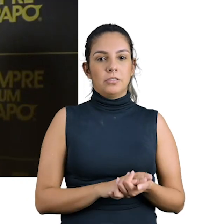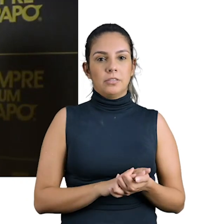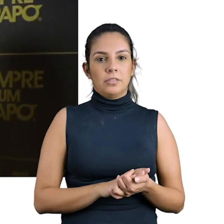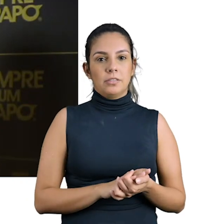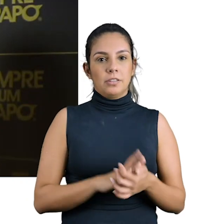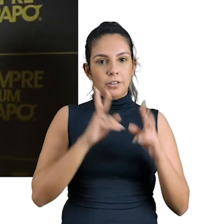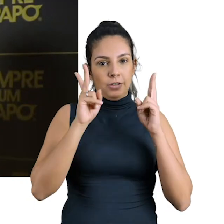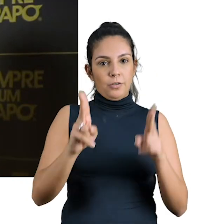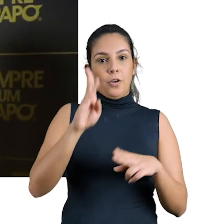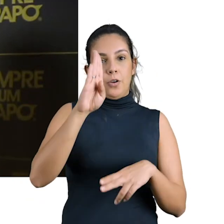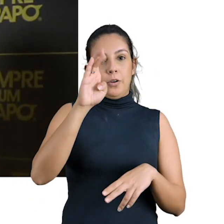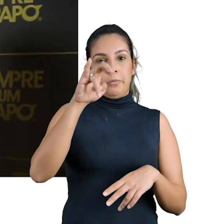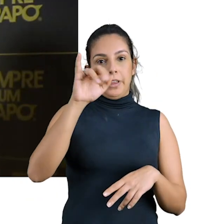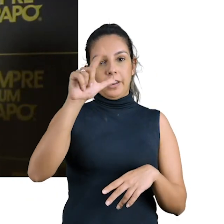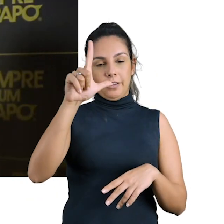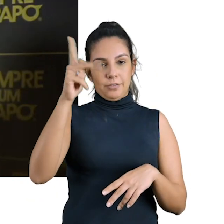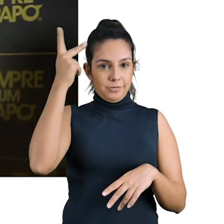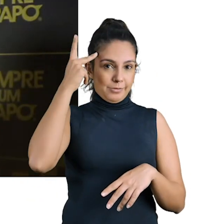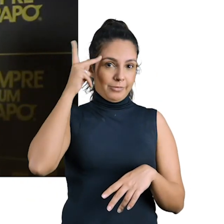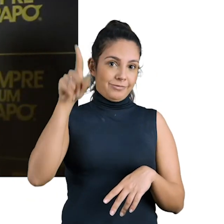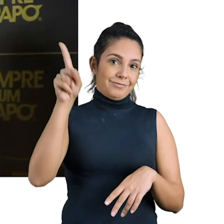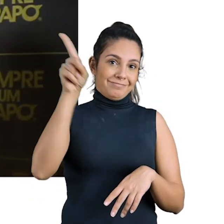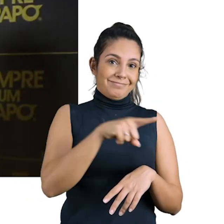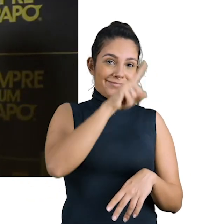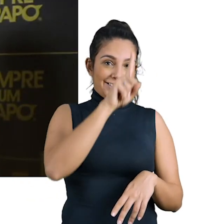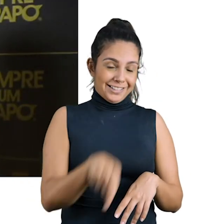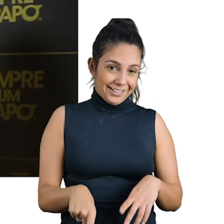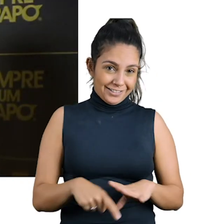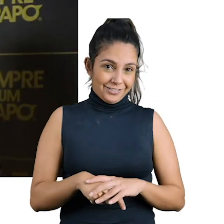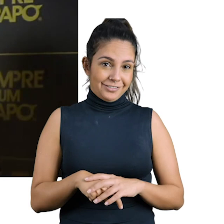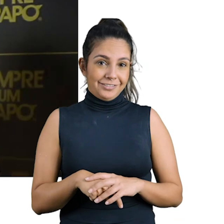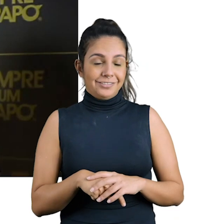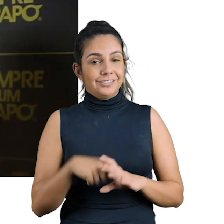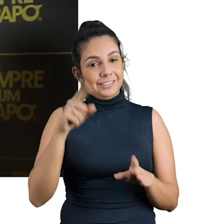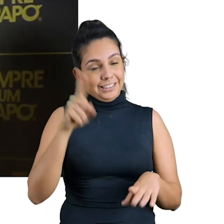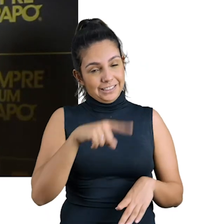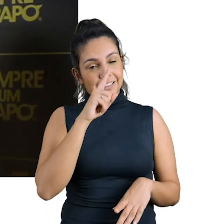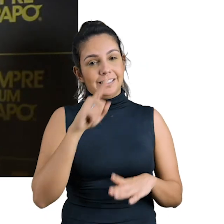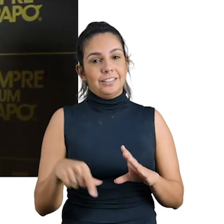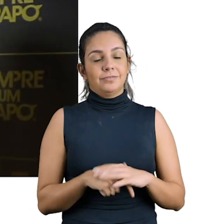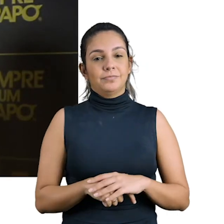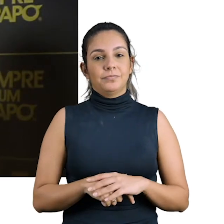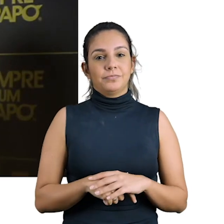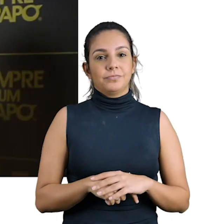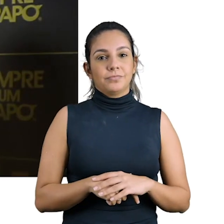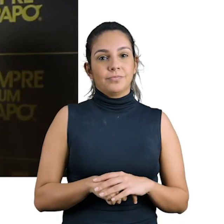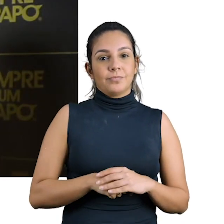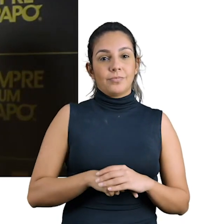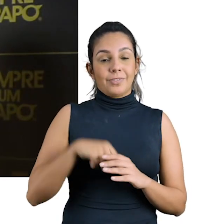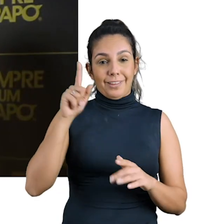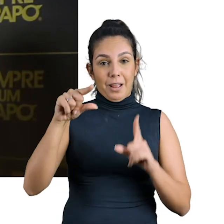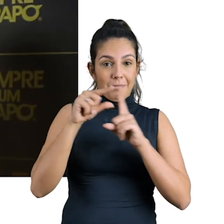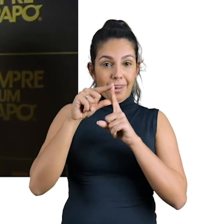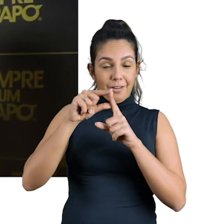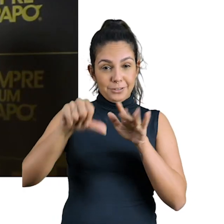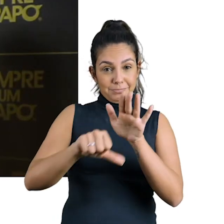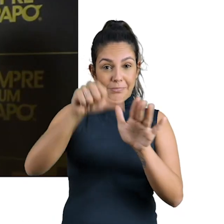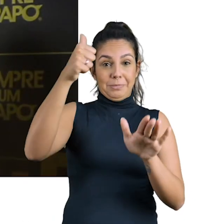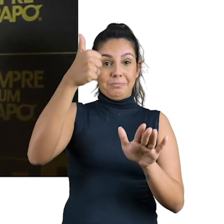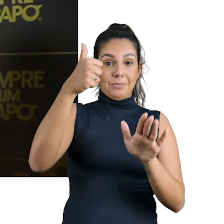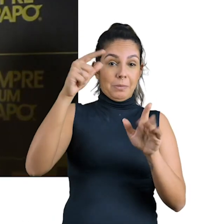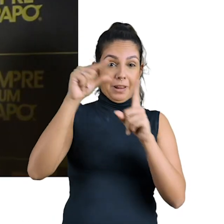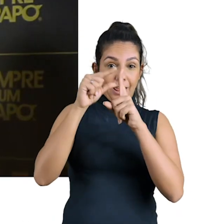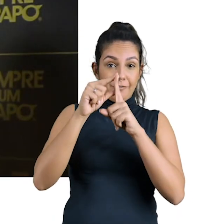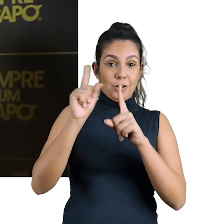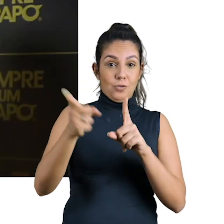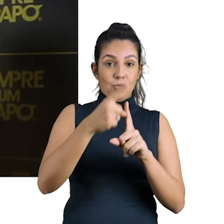igual da Bienal de São Paulo, que foi cancelada e deve ser cancelada. A palavra número 1 da